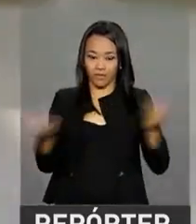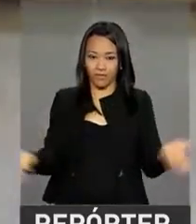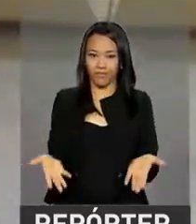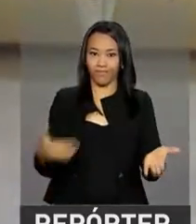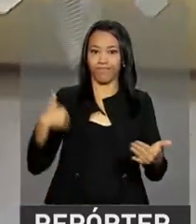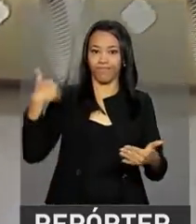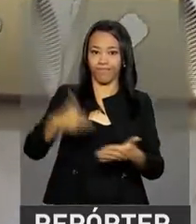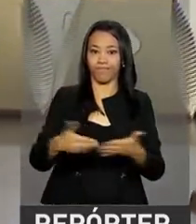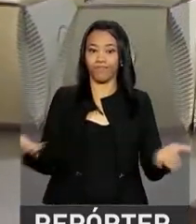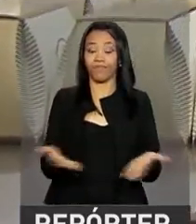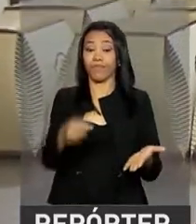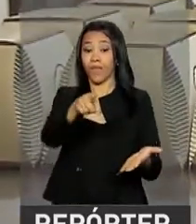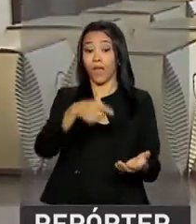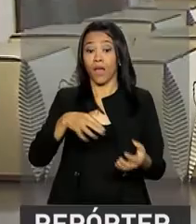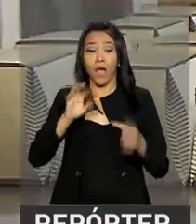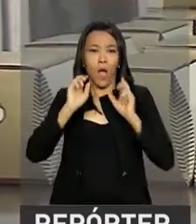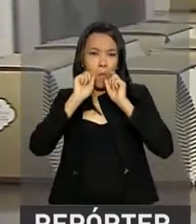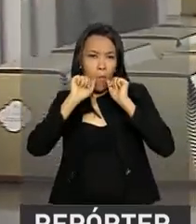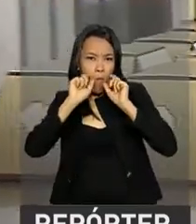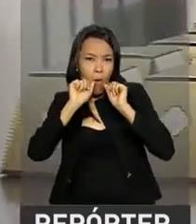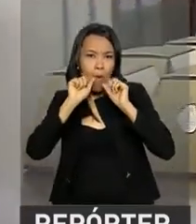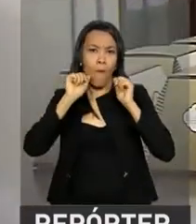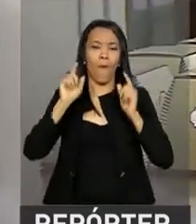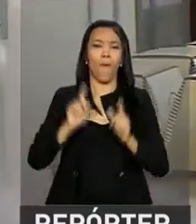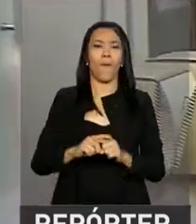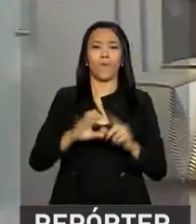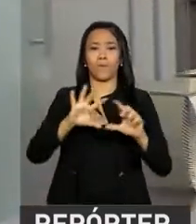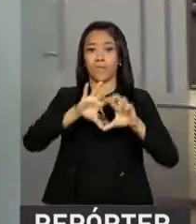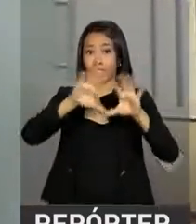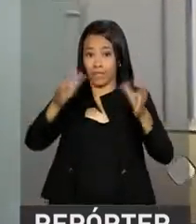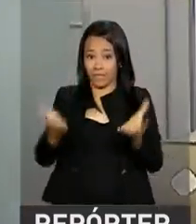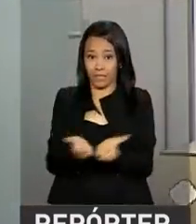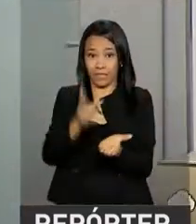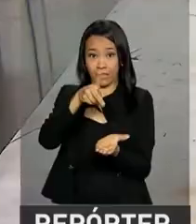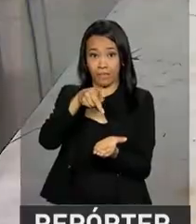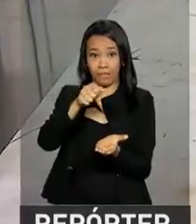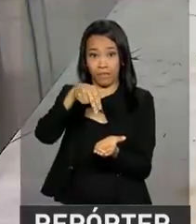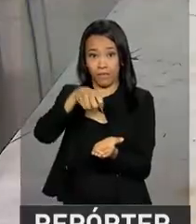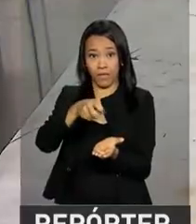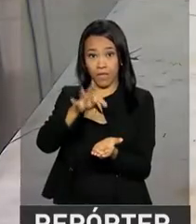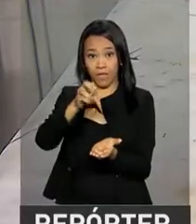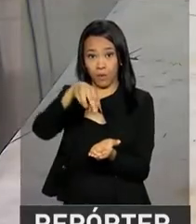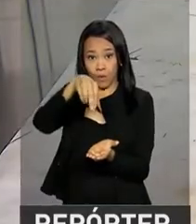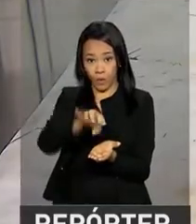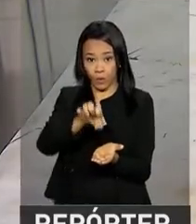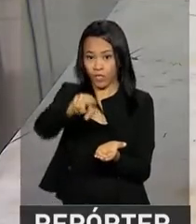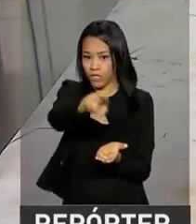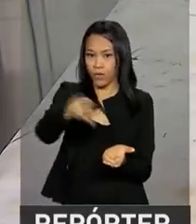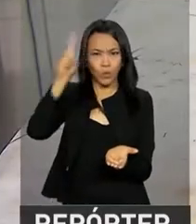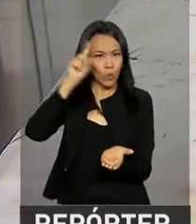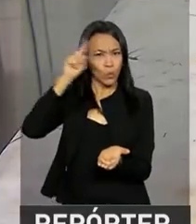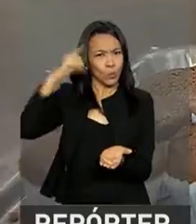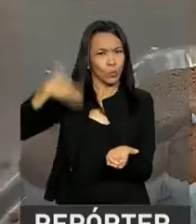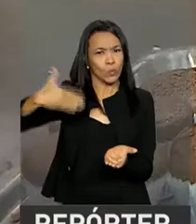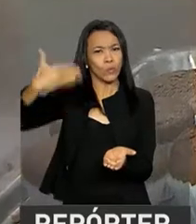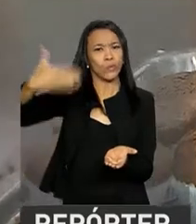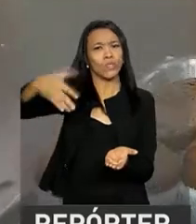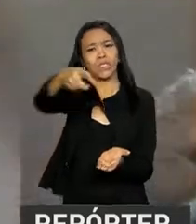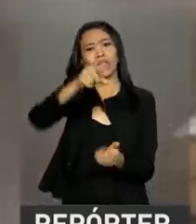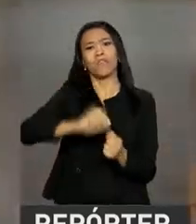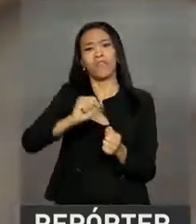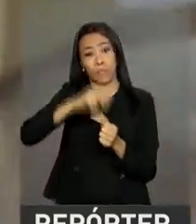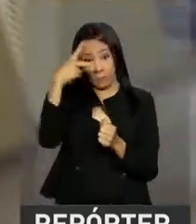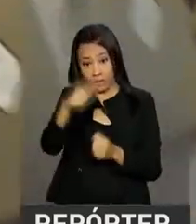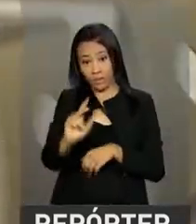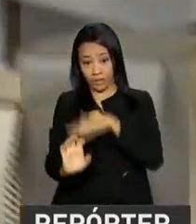bombons cap cakes panetones uma infinidade de doces que são produzidos todos os dias na chocolateria